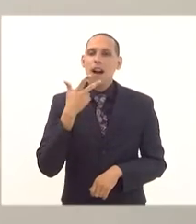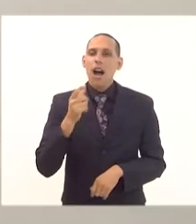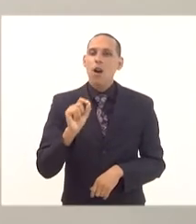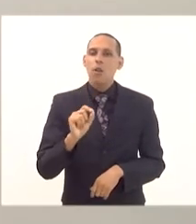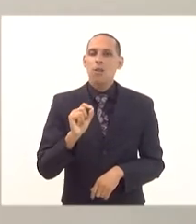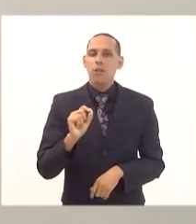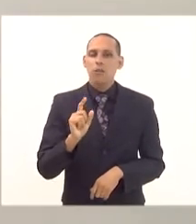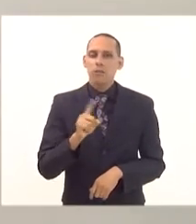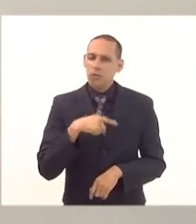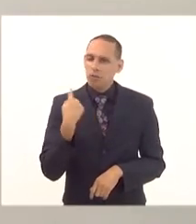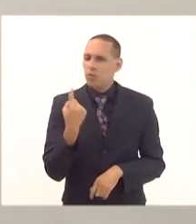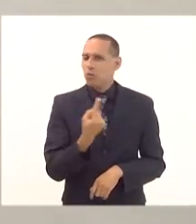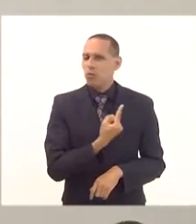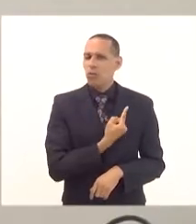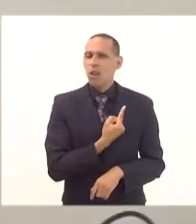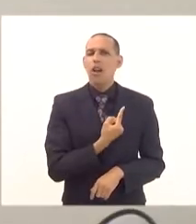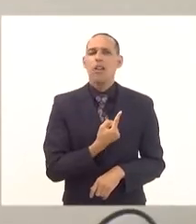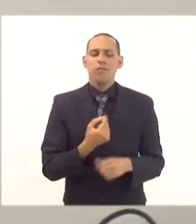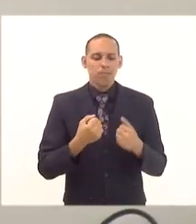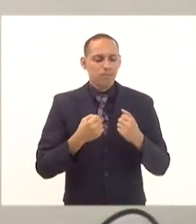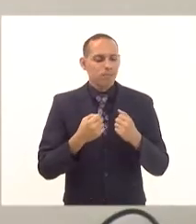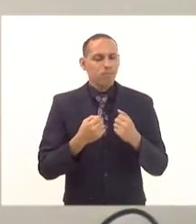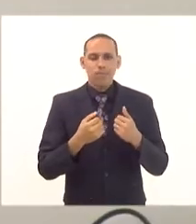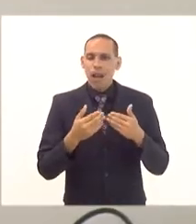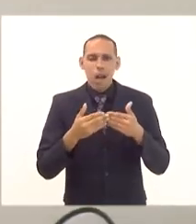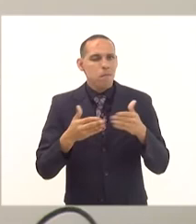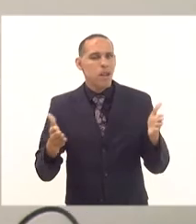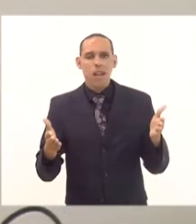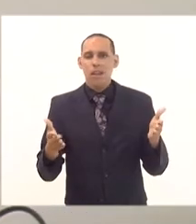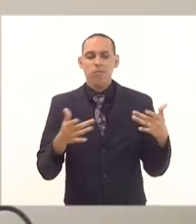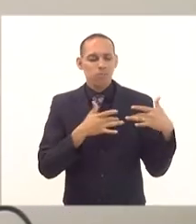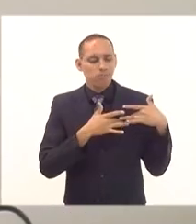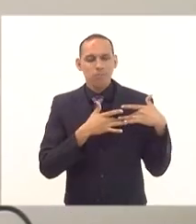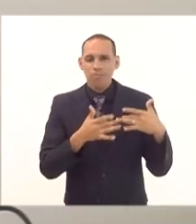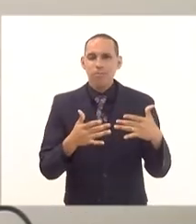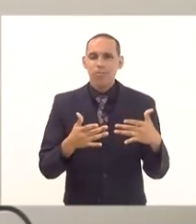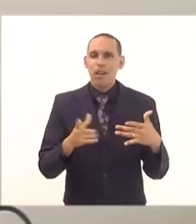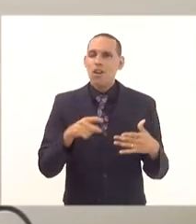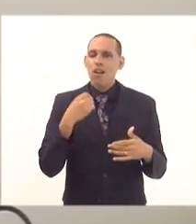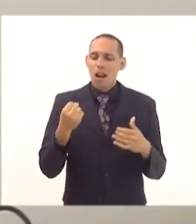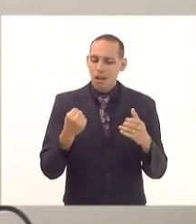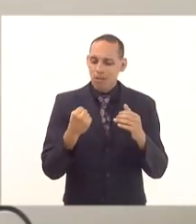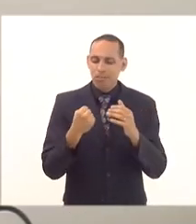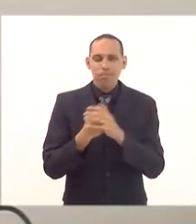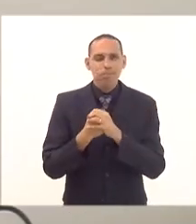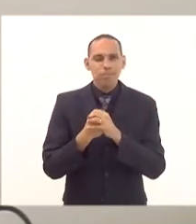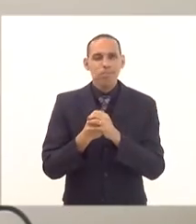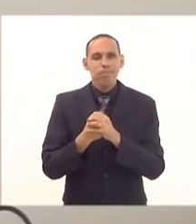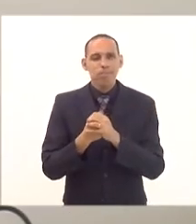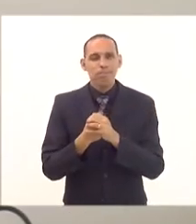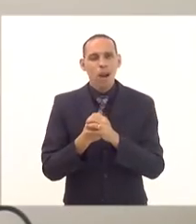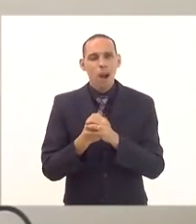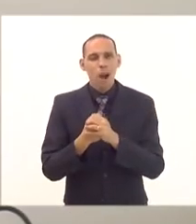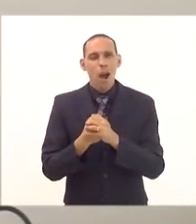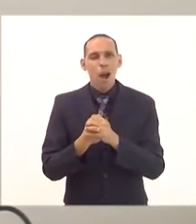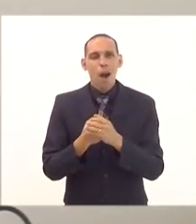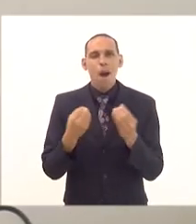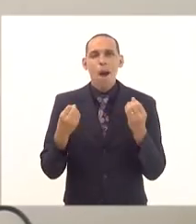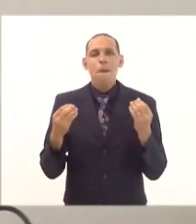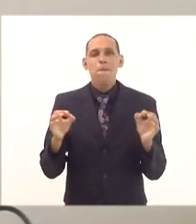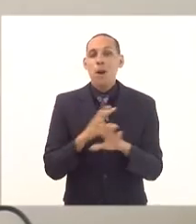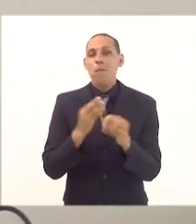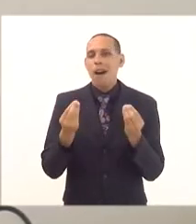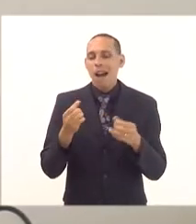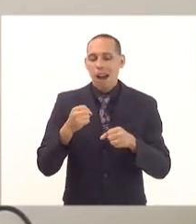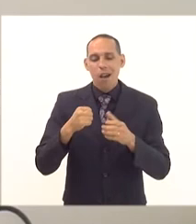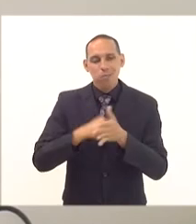da nossa do nosso braço aberto é do nosso punho Cerrado para fazer todas as lutas na defesa